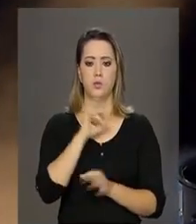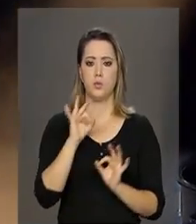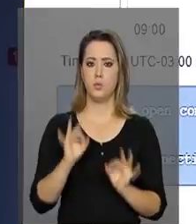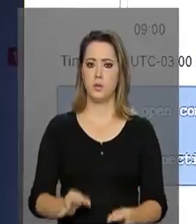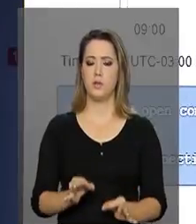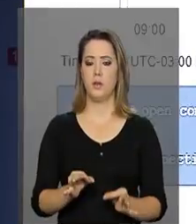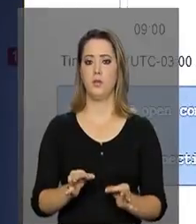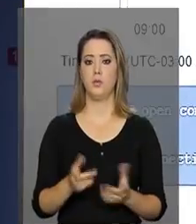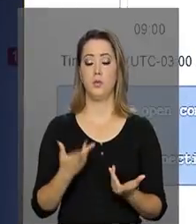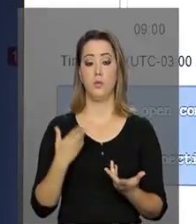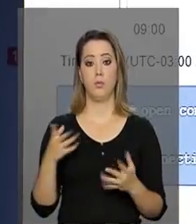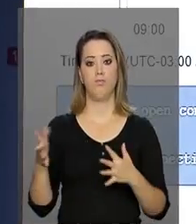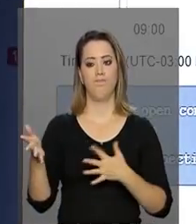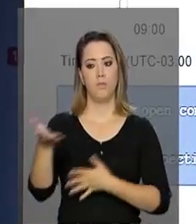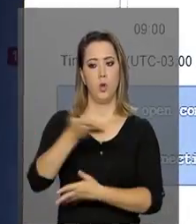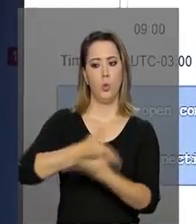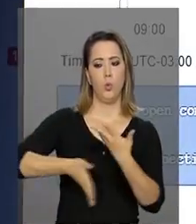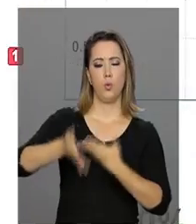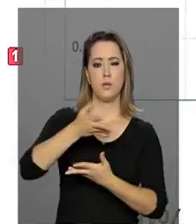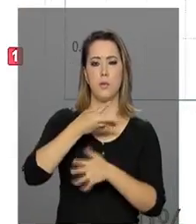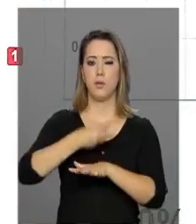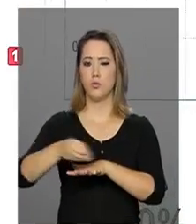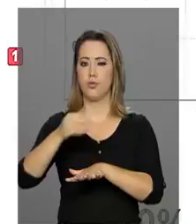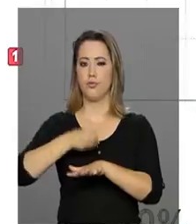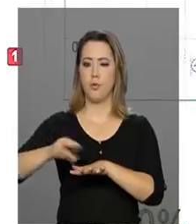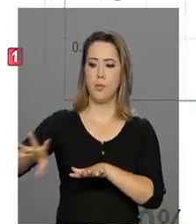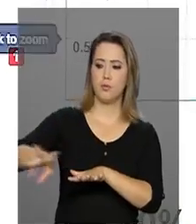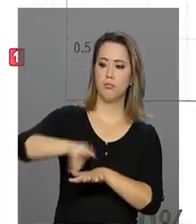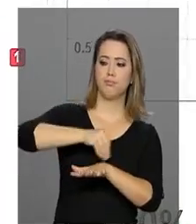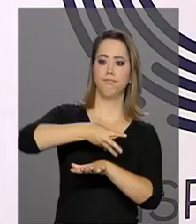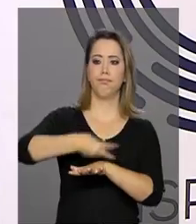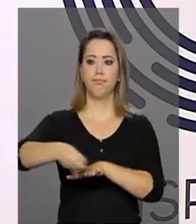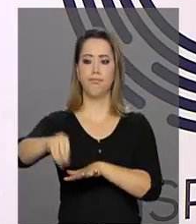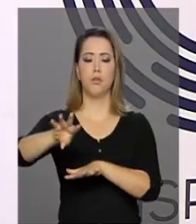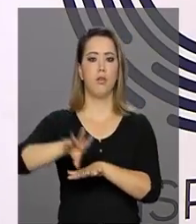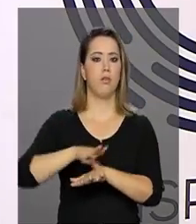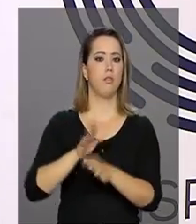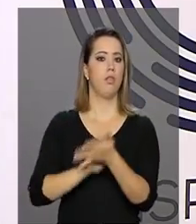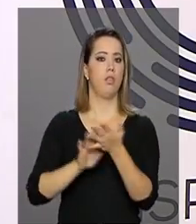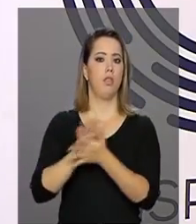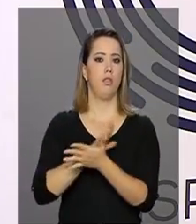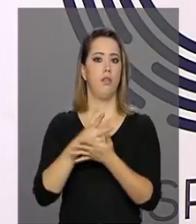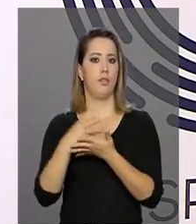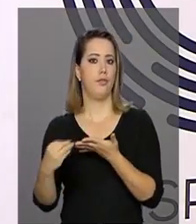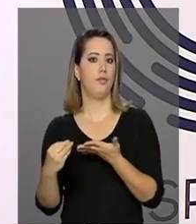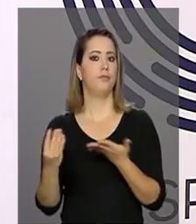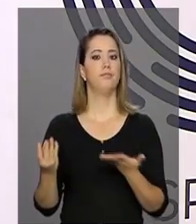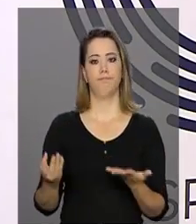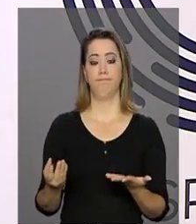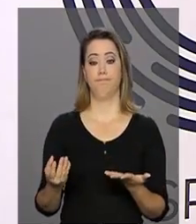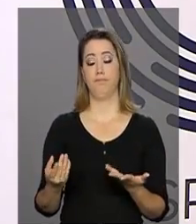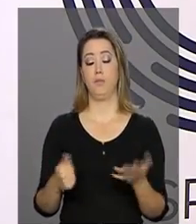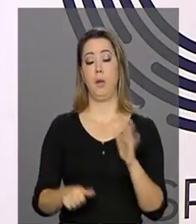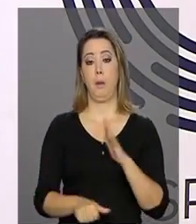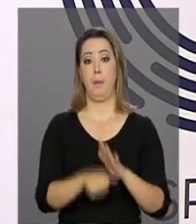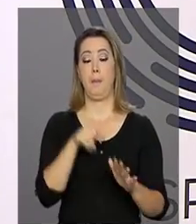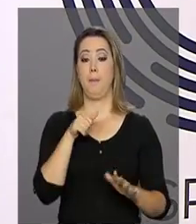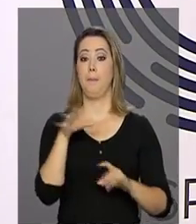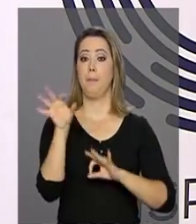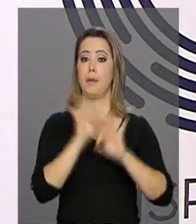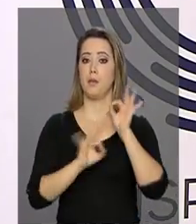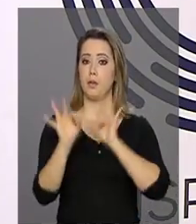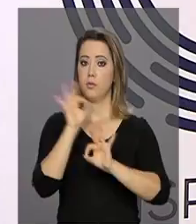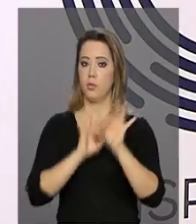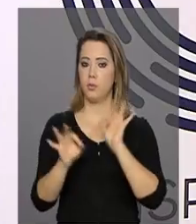real e com o cruzamento de informações nada vai escapar vai nos ajudar em diversos aspectos primeiro no planejamento das ações